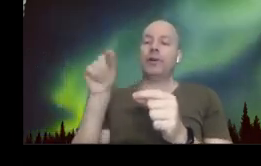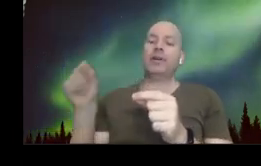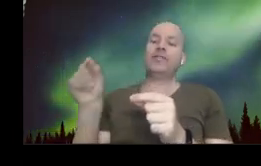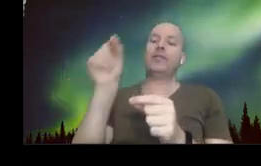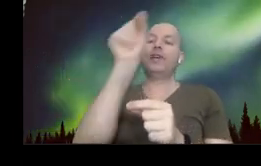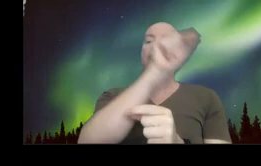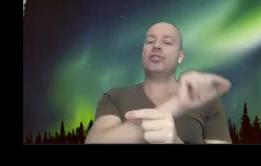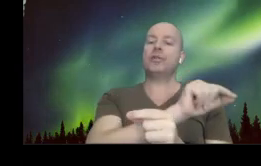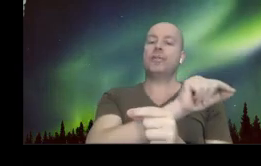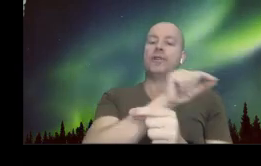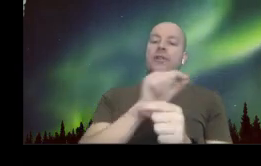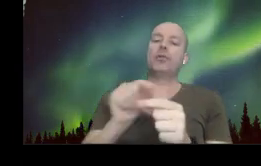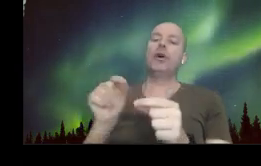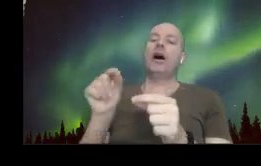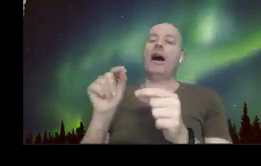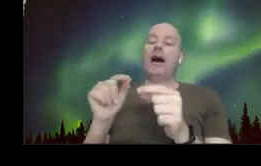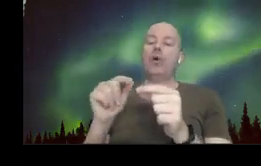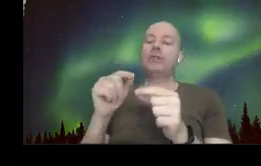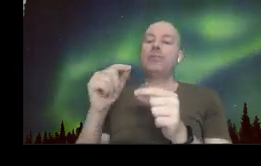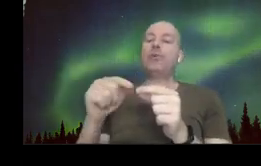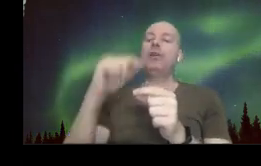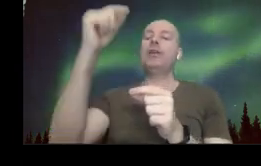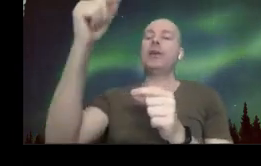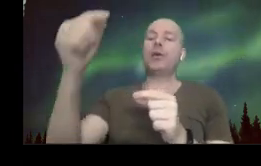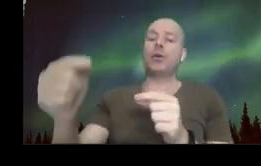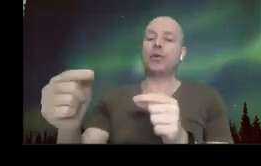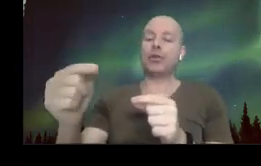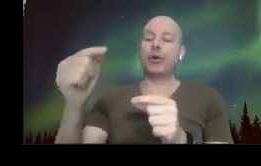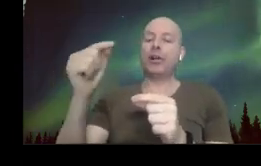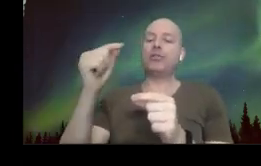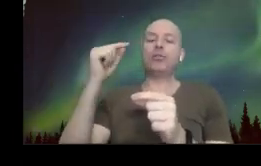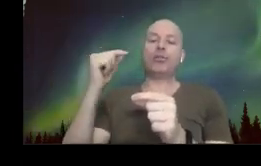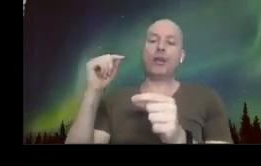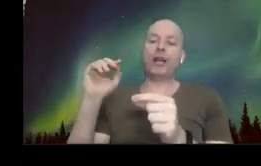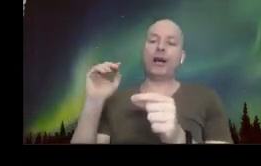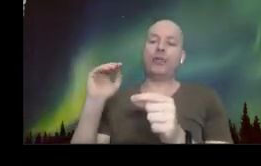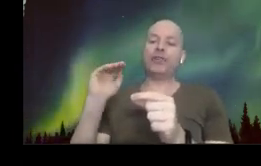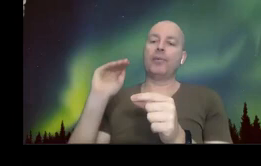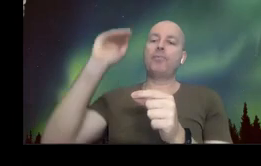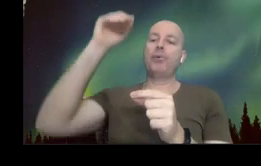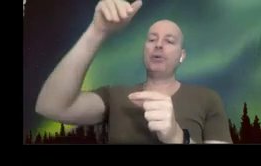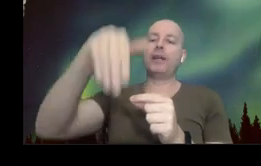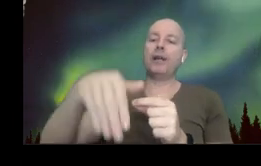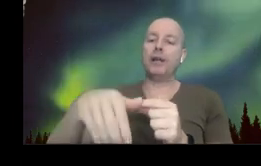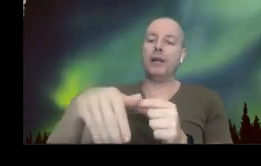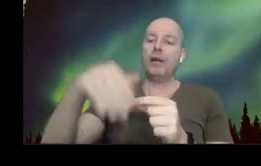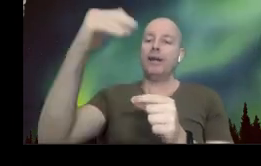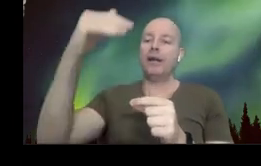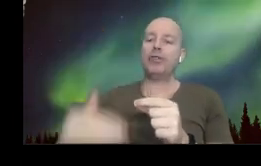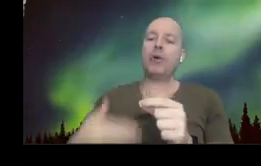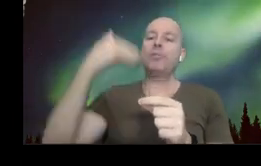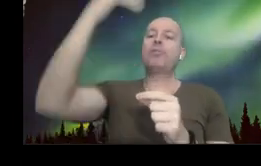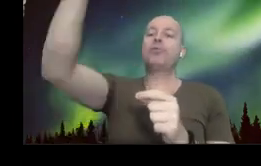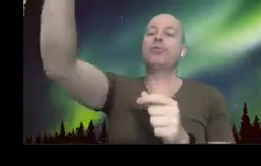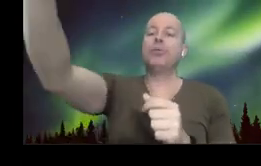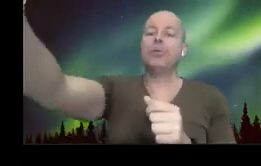alguma coisa e seguir viagem. Então, o trampolim ecológico, olha só como é legal, você pula nele